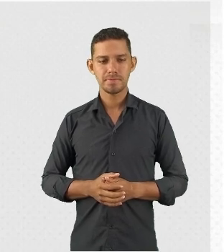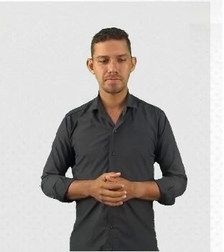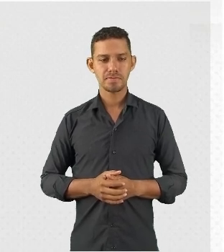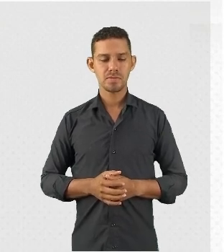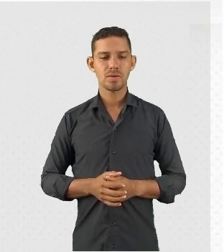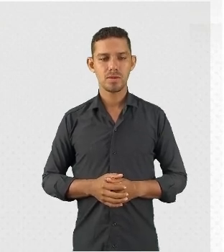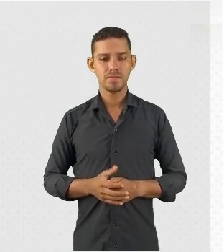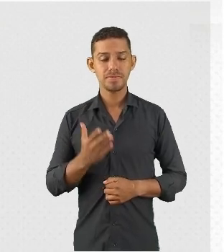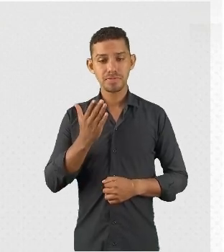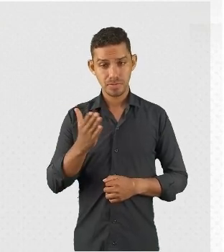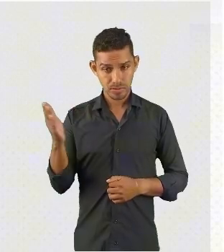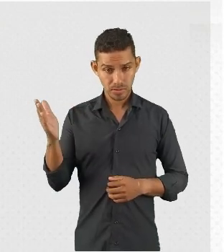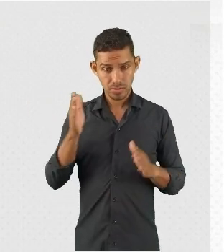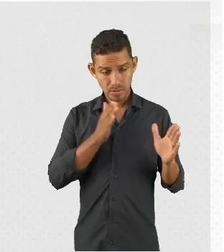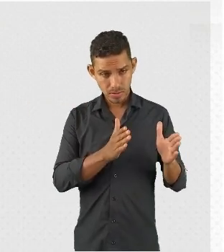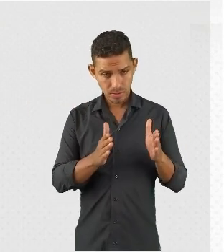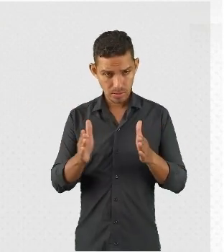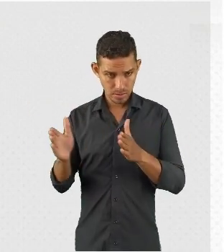processo de